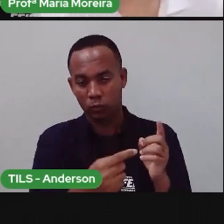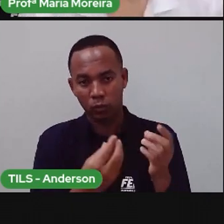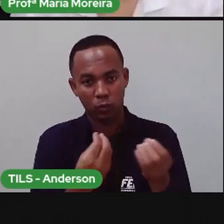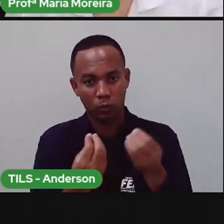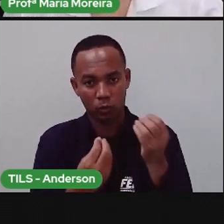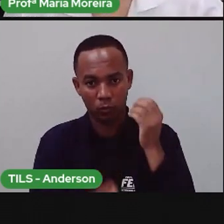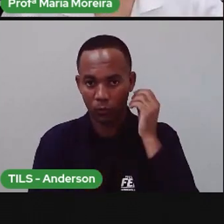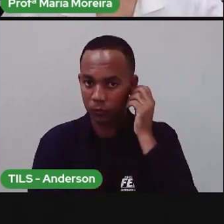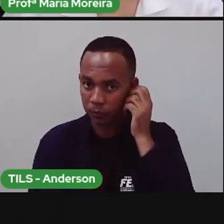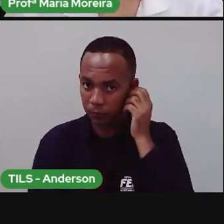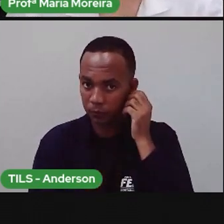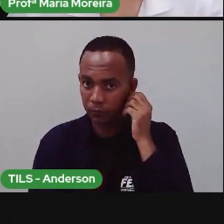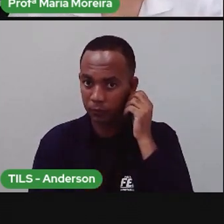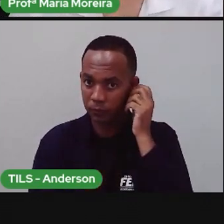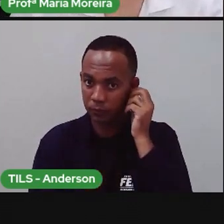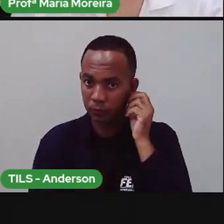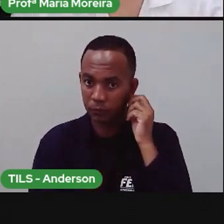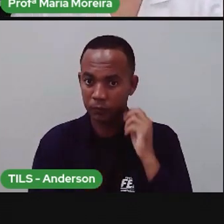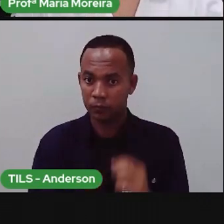né?